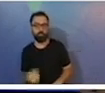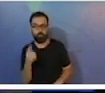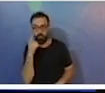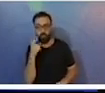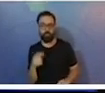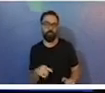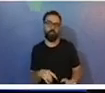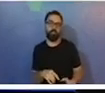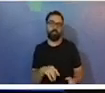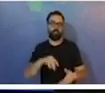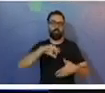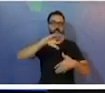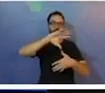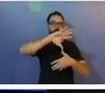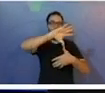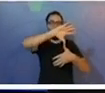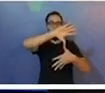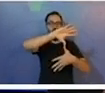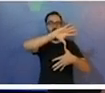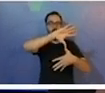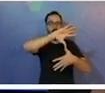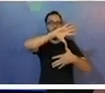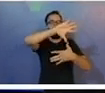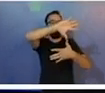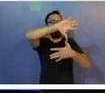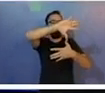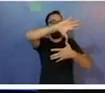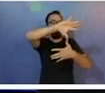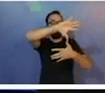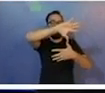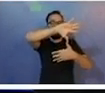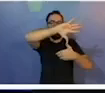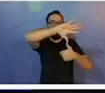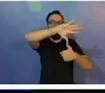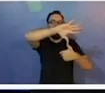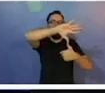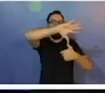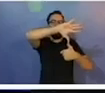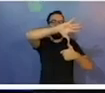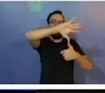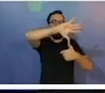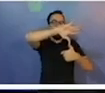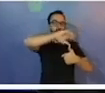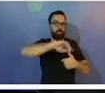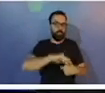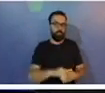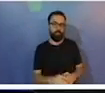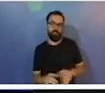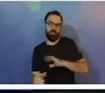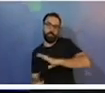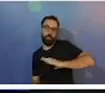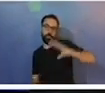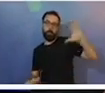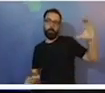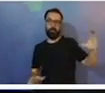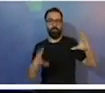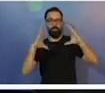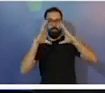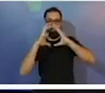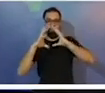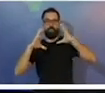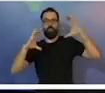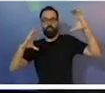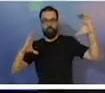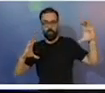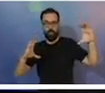mapa? Estados Unidos, olha o meridiano. Os Estados Unidos está aqui. Ele está do outro lado. Esse lado